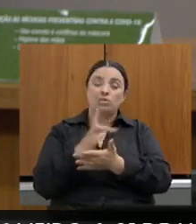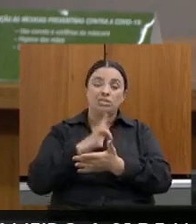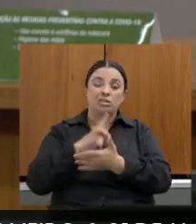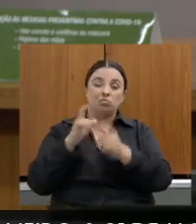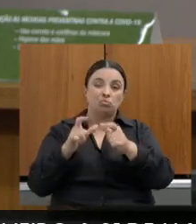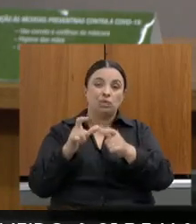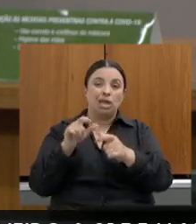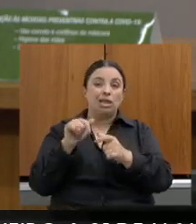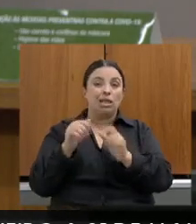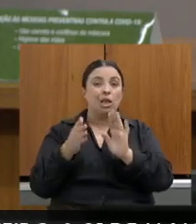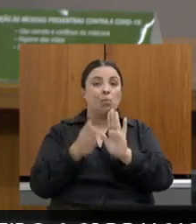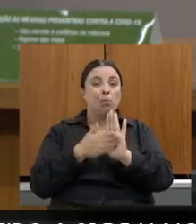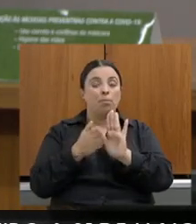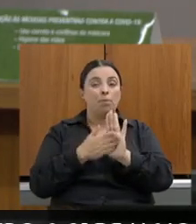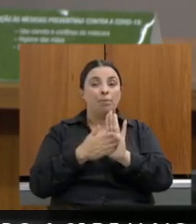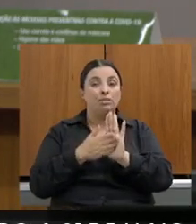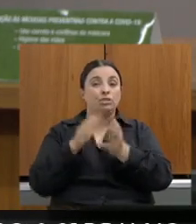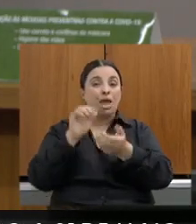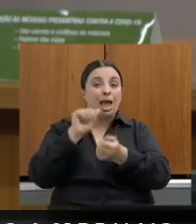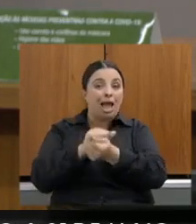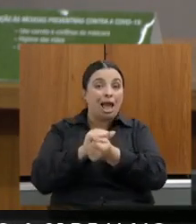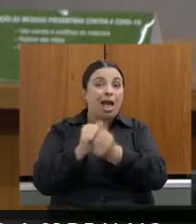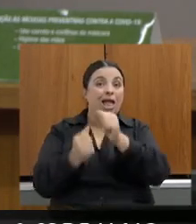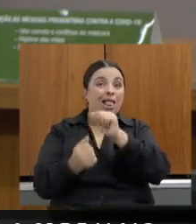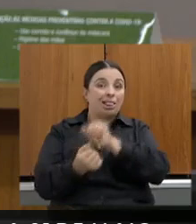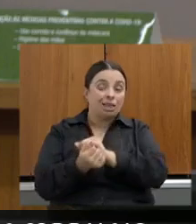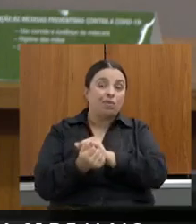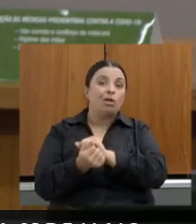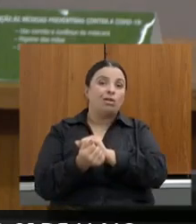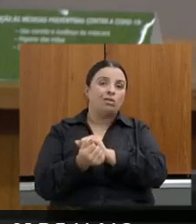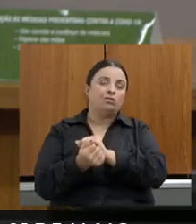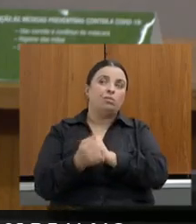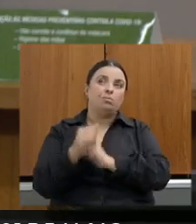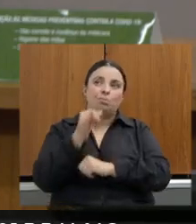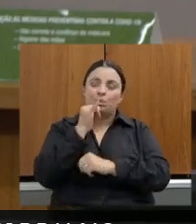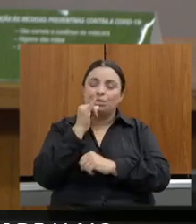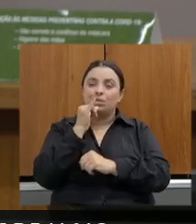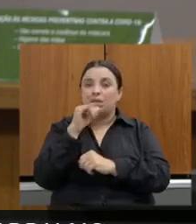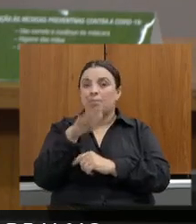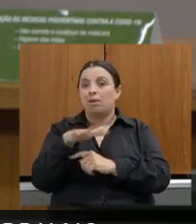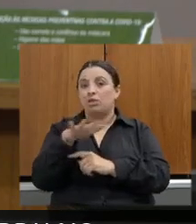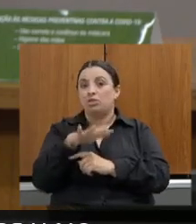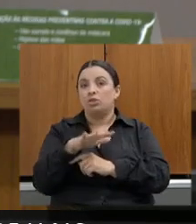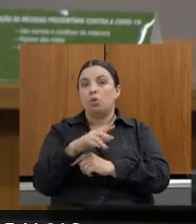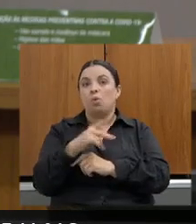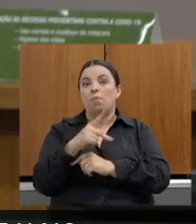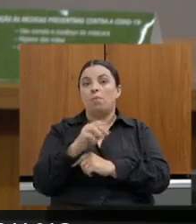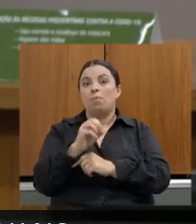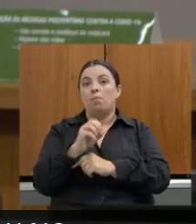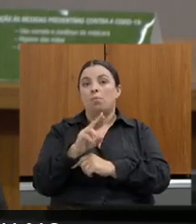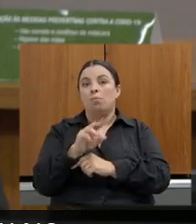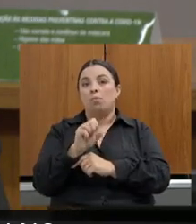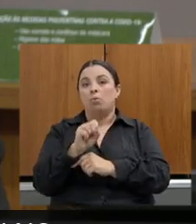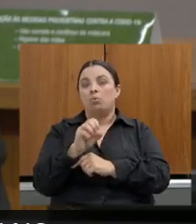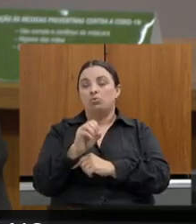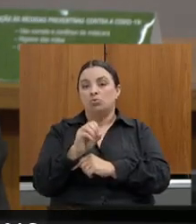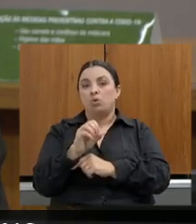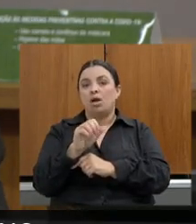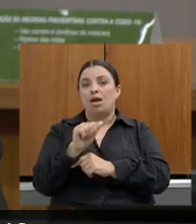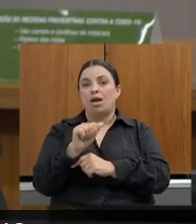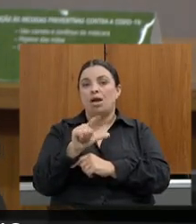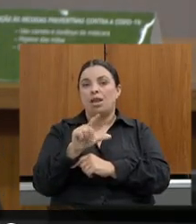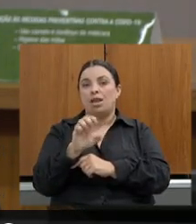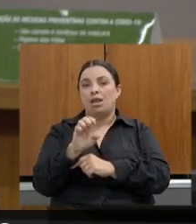uma proposta de adequação é o exemplo lá da região por exemplo de Pouso Alegre é de